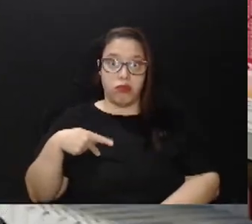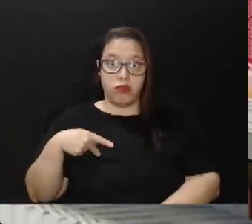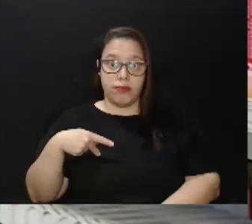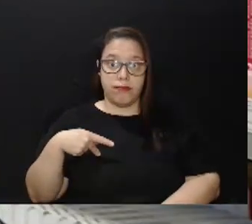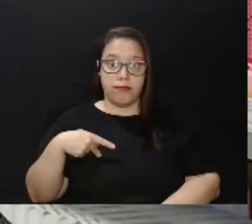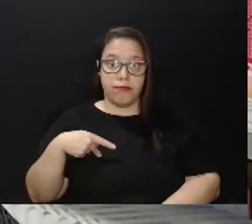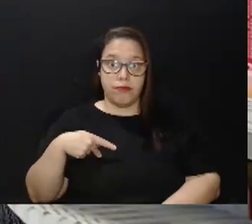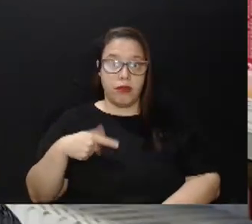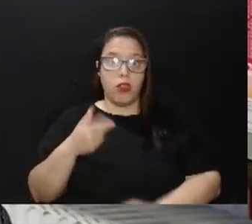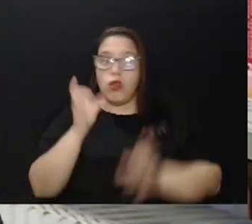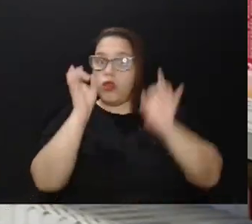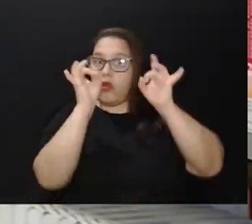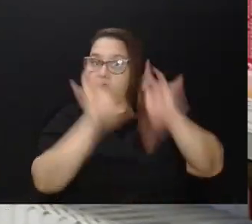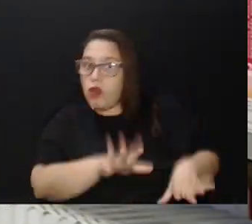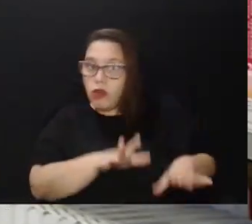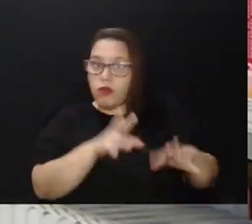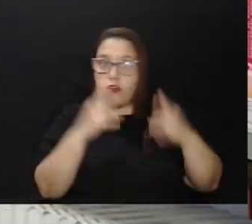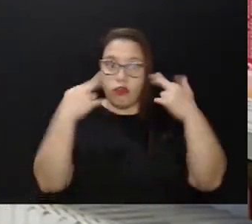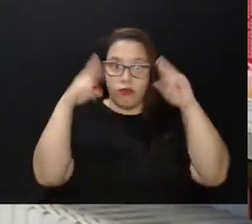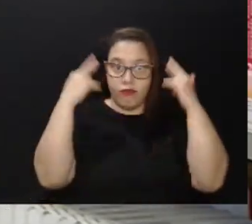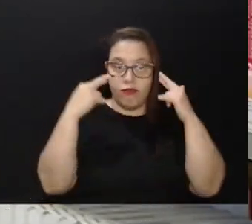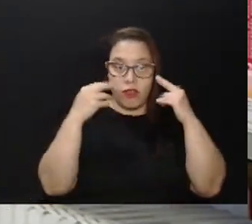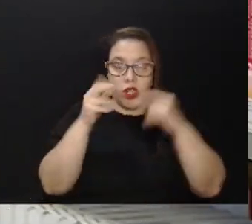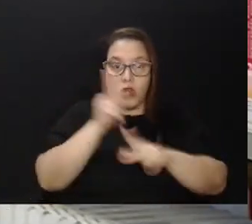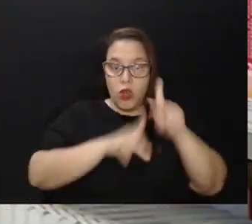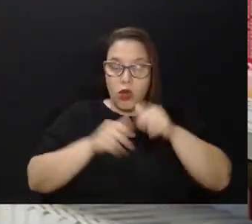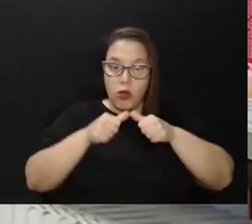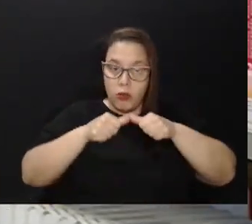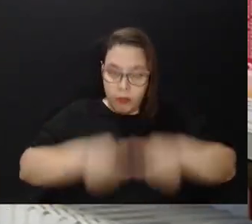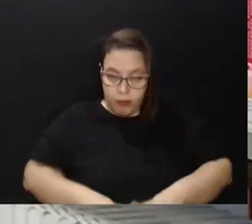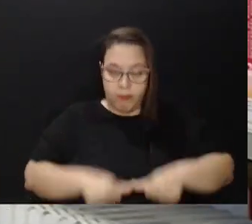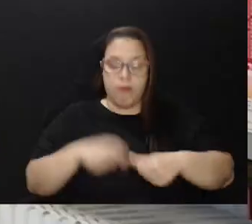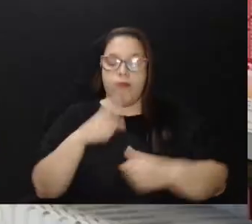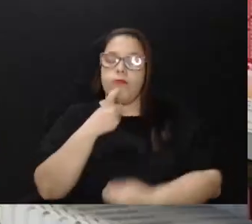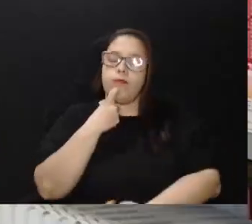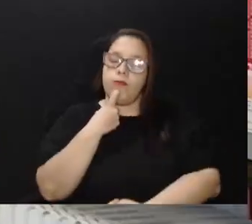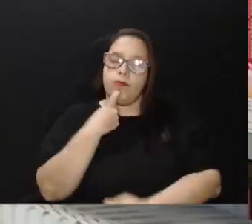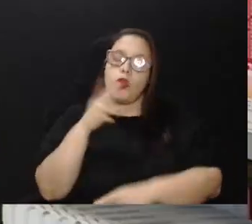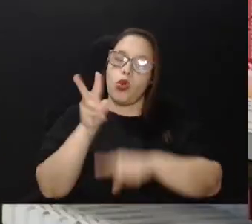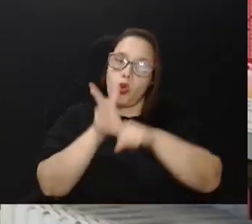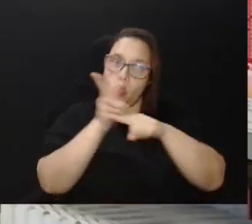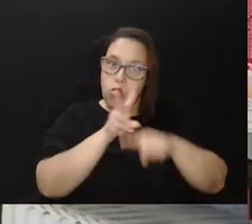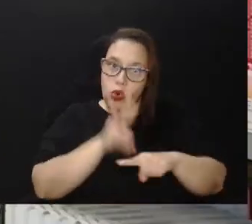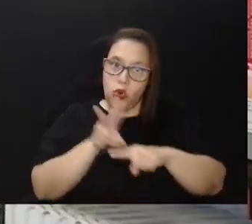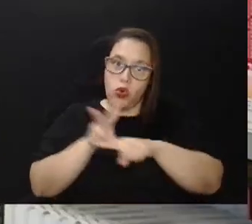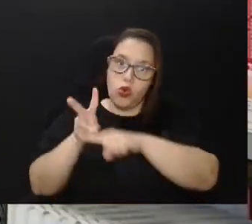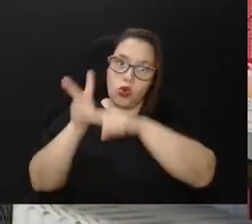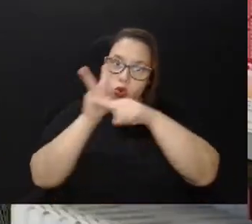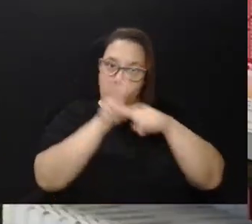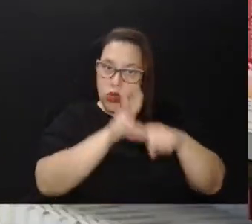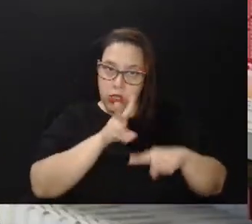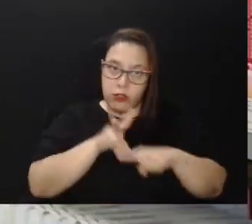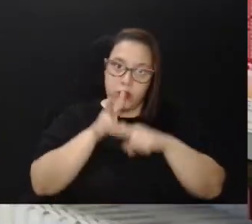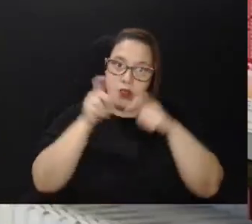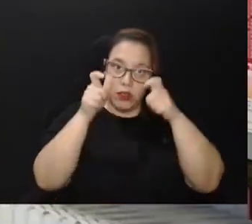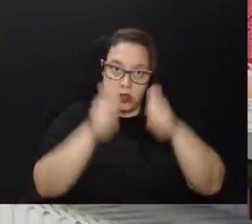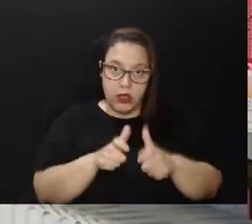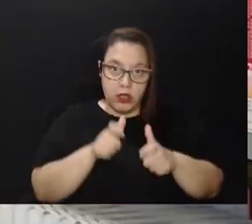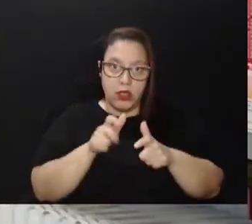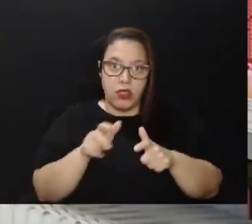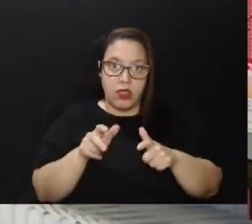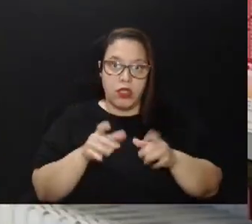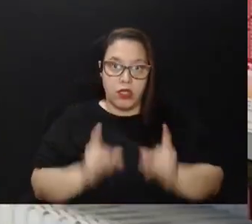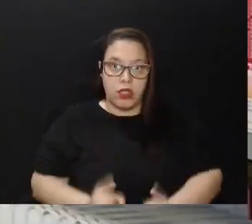suas ovelhas, né? Preferiu ficar em Campinas, né? Então, o local, nós estamos hoje aqui, o prédio aqui, leva o nome